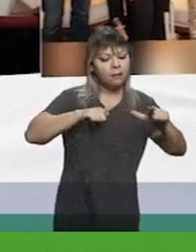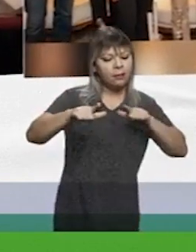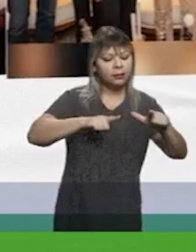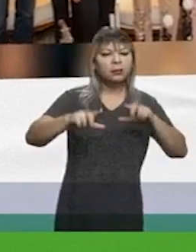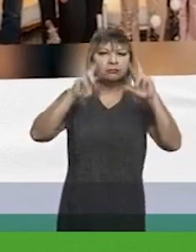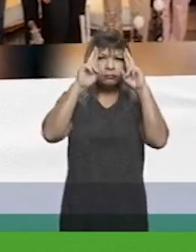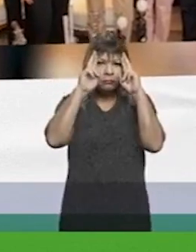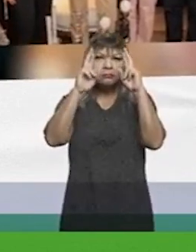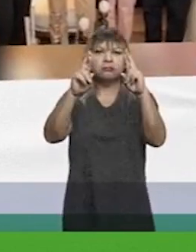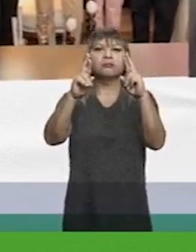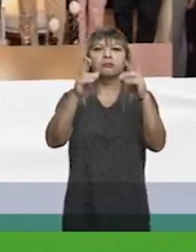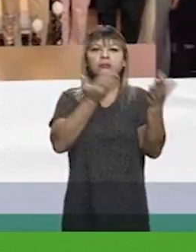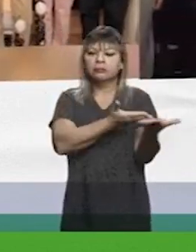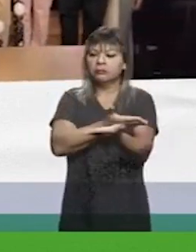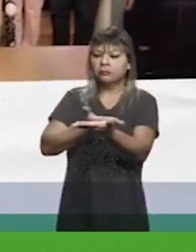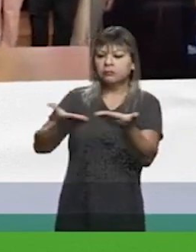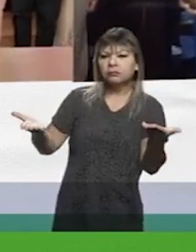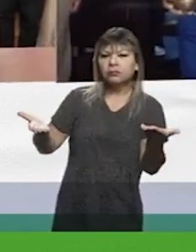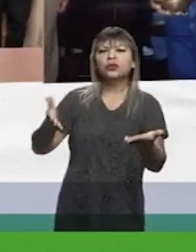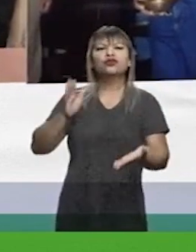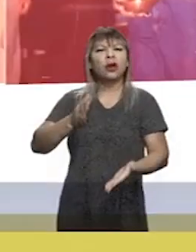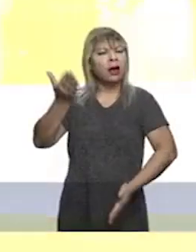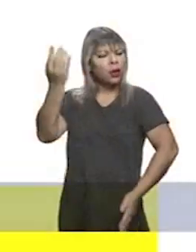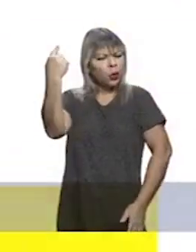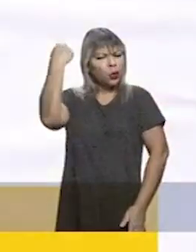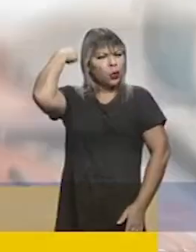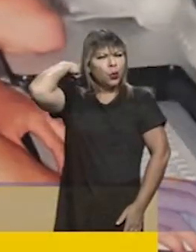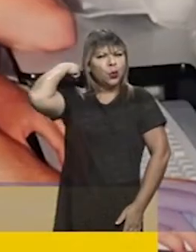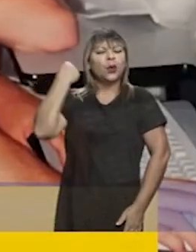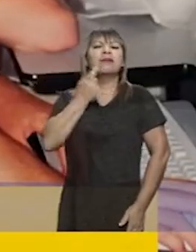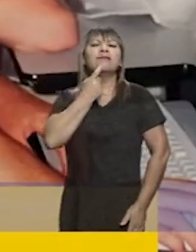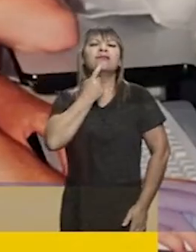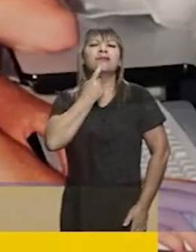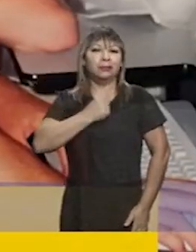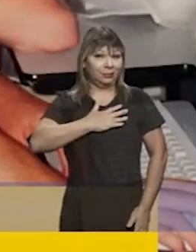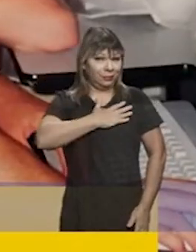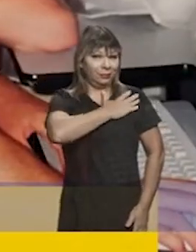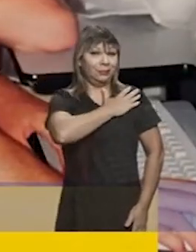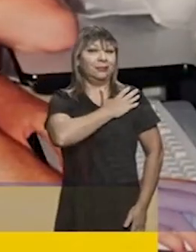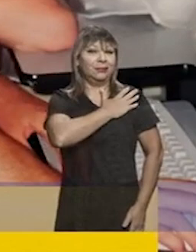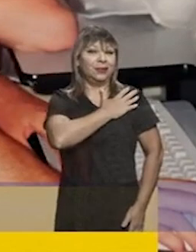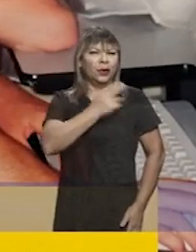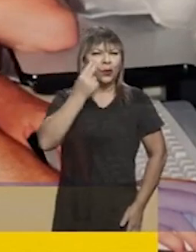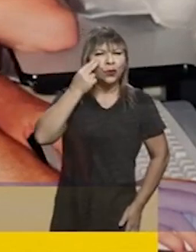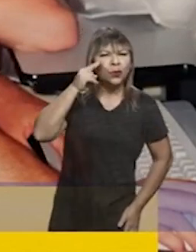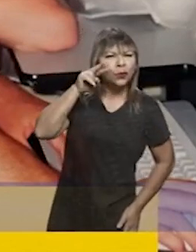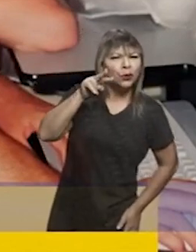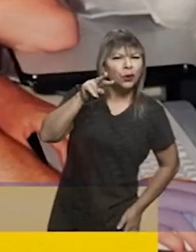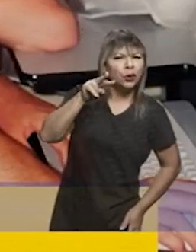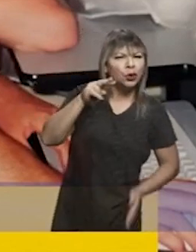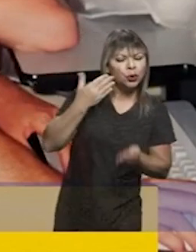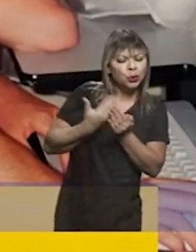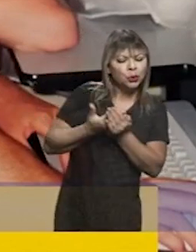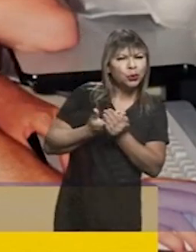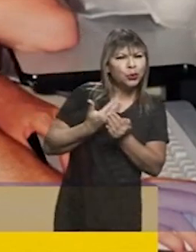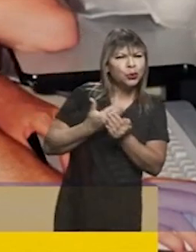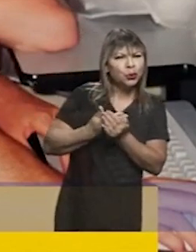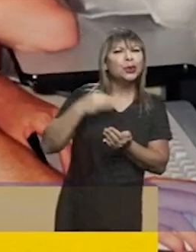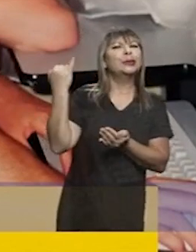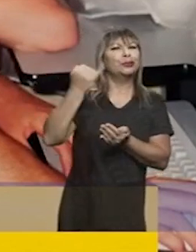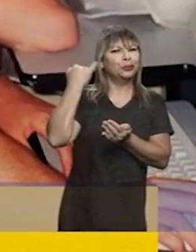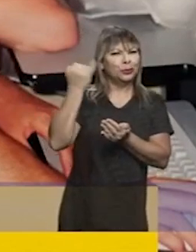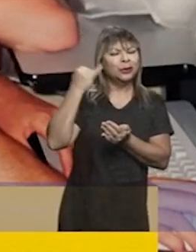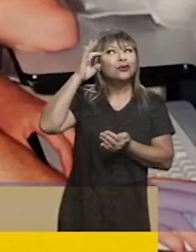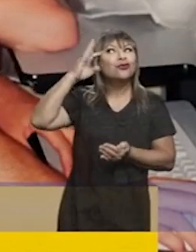trabalho e do respeito ao próximo. Desde cedo, Renan, o Capitão Contar, viu nos estudos o alicerce